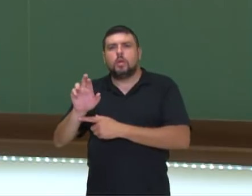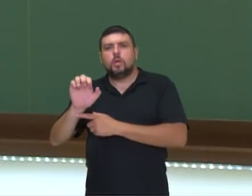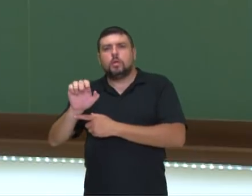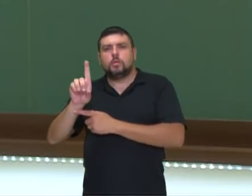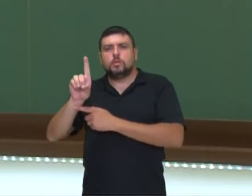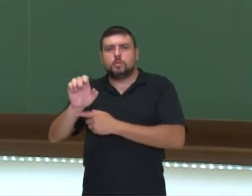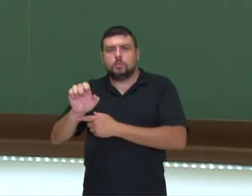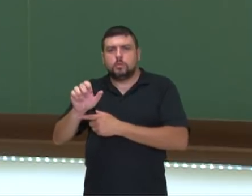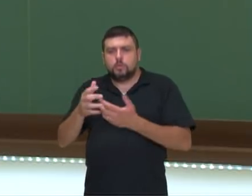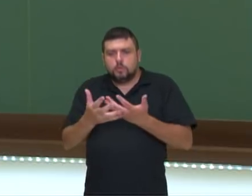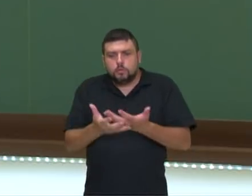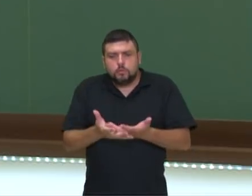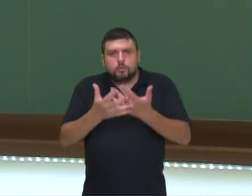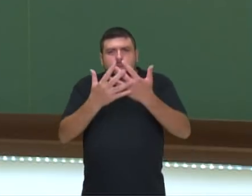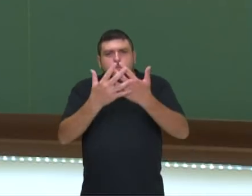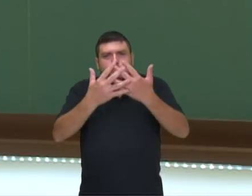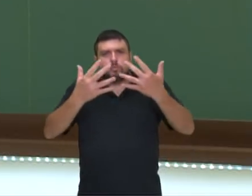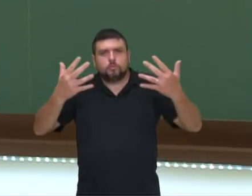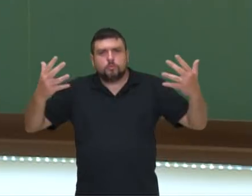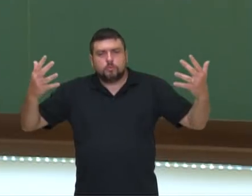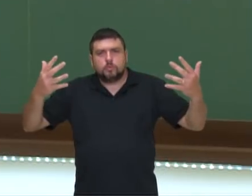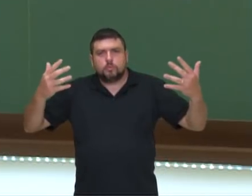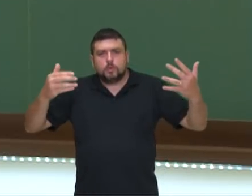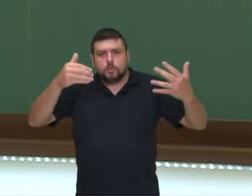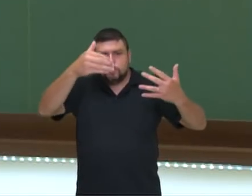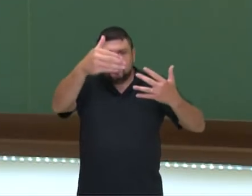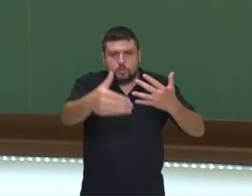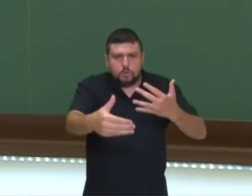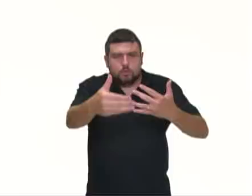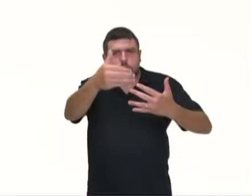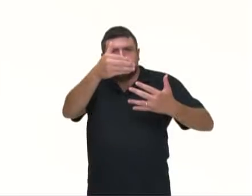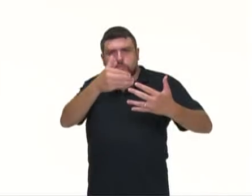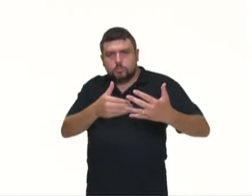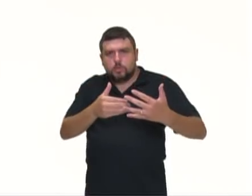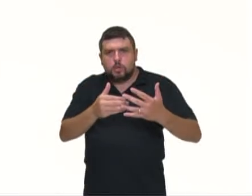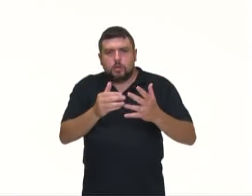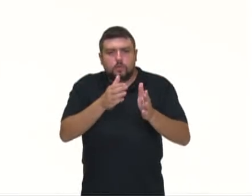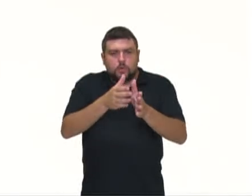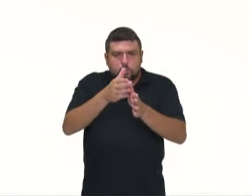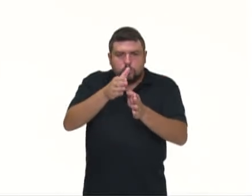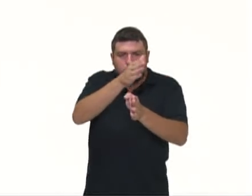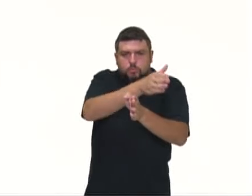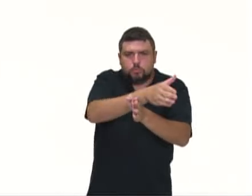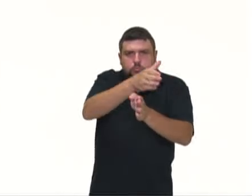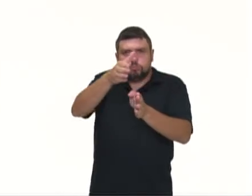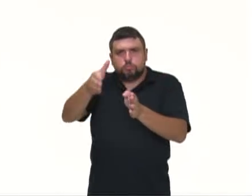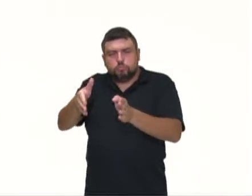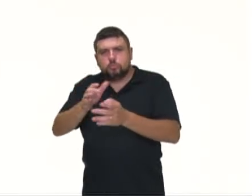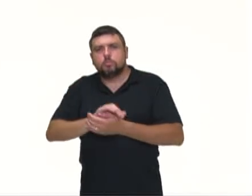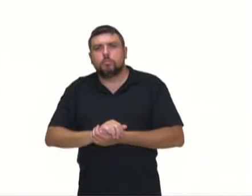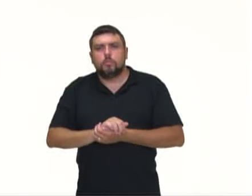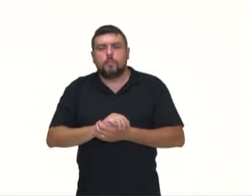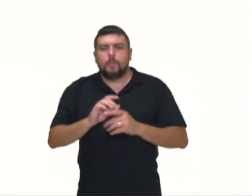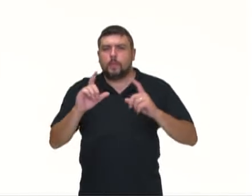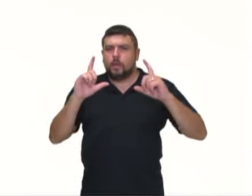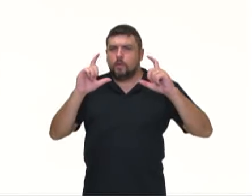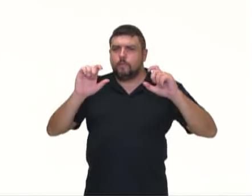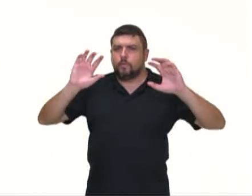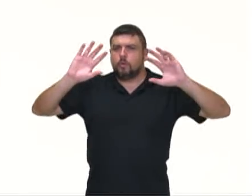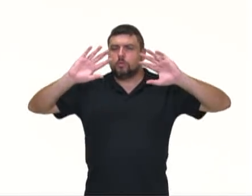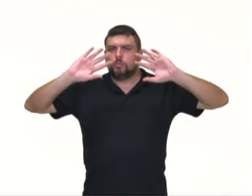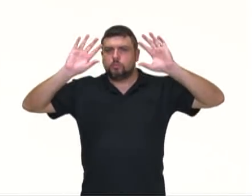aqui que divide os dois espaços. Aqui temos uma foto da seleção brasileira de voleibol. Aqui, uma